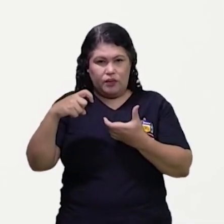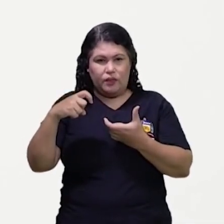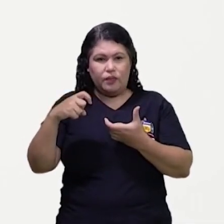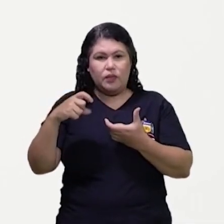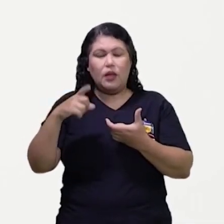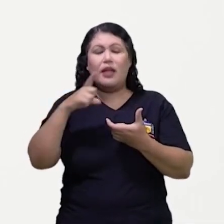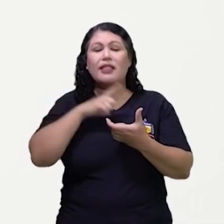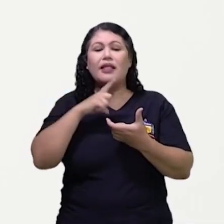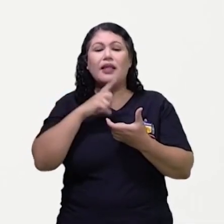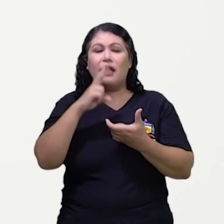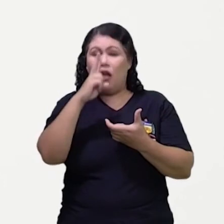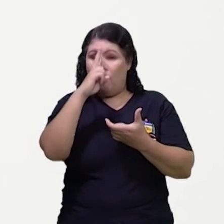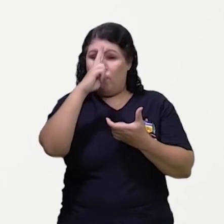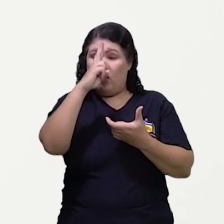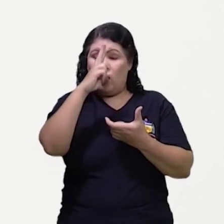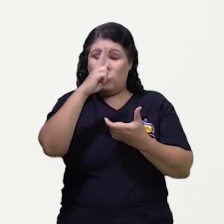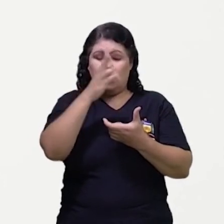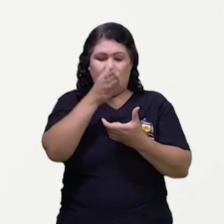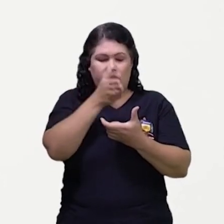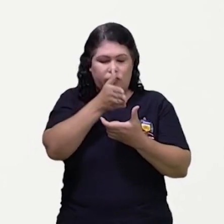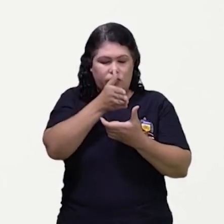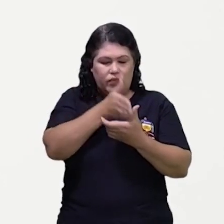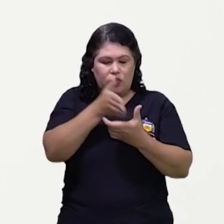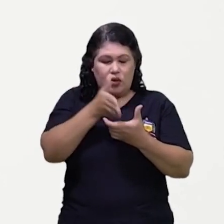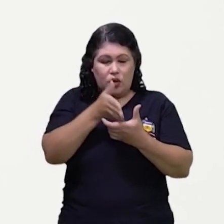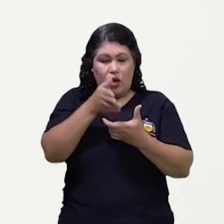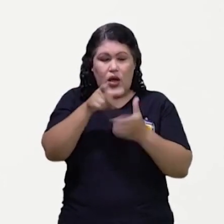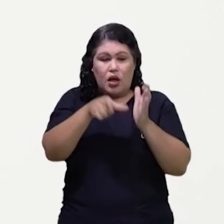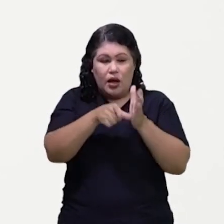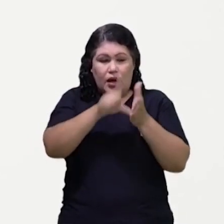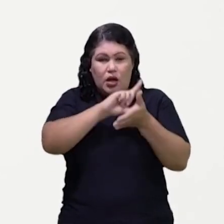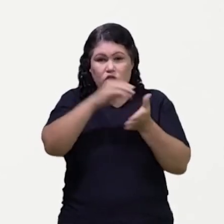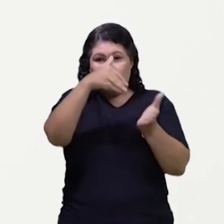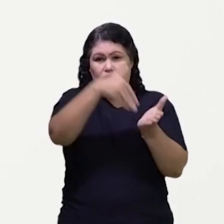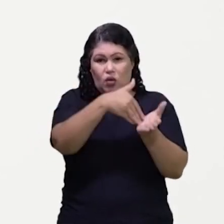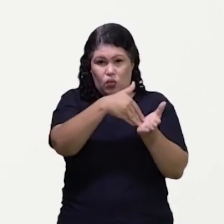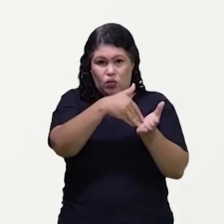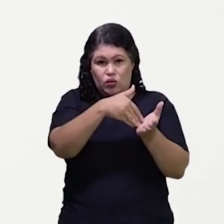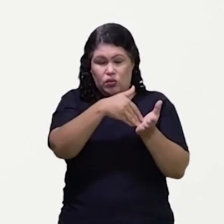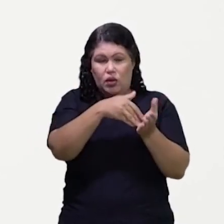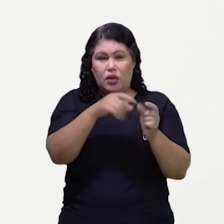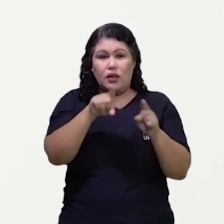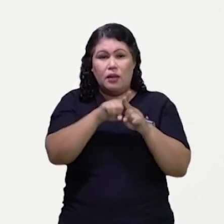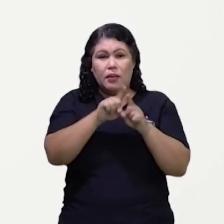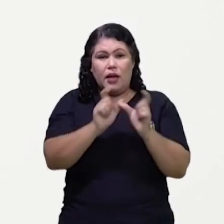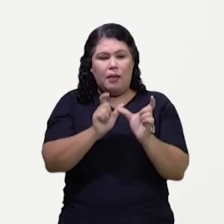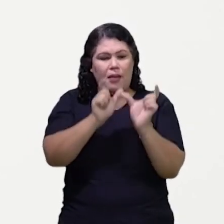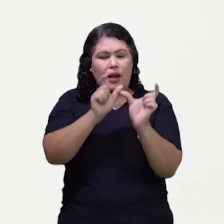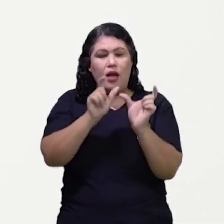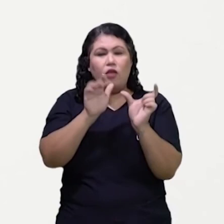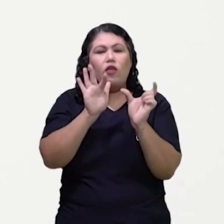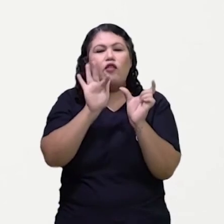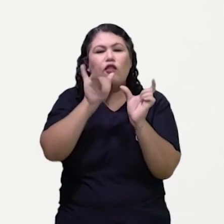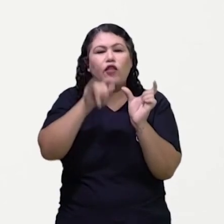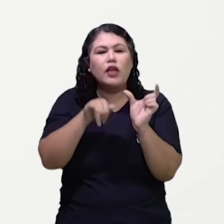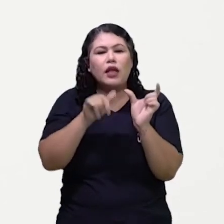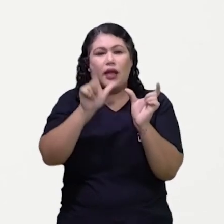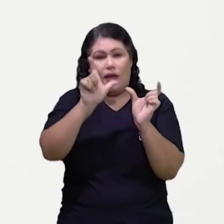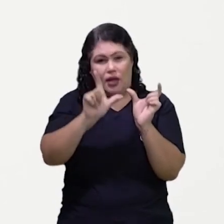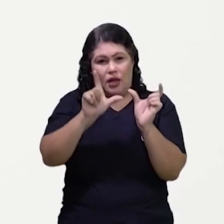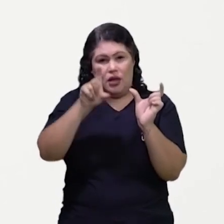Tonicidade na penúltima sílaba da palavra, terminadas em L, N, X, AN